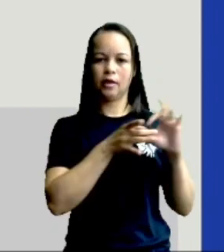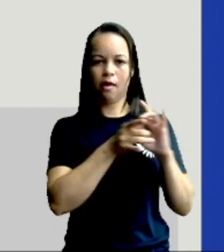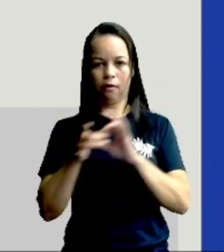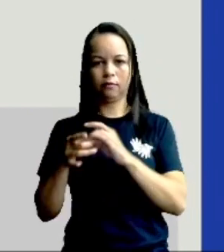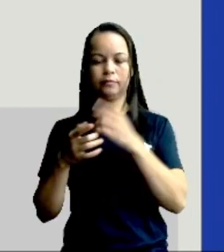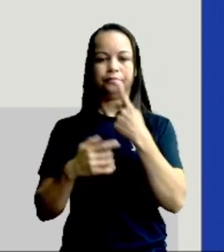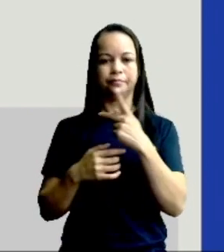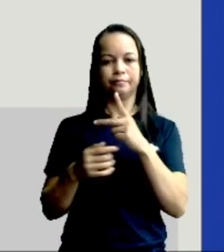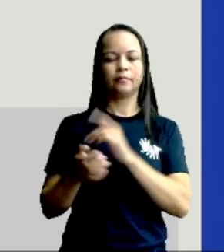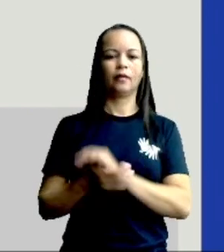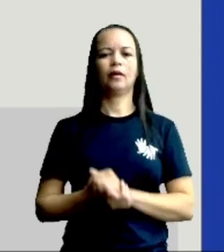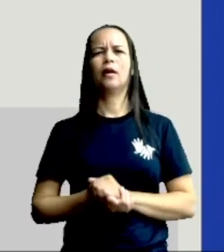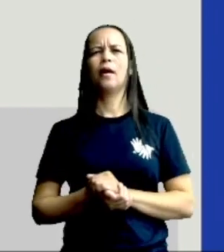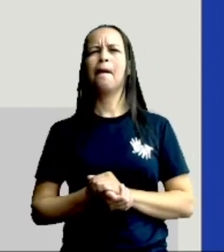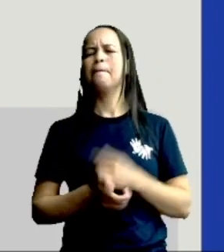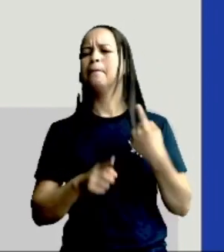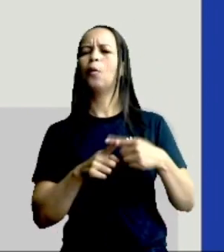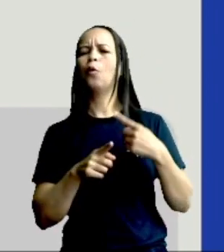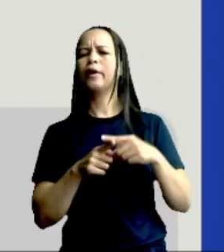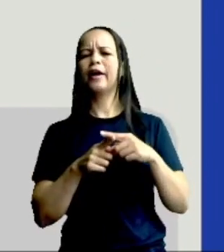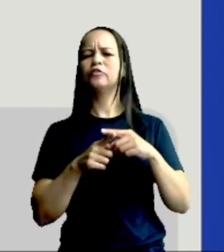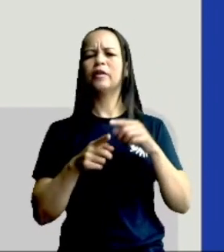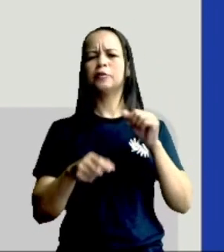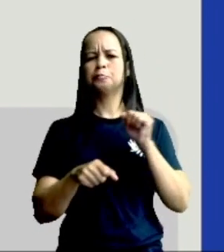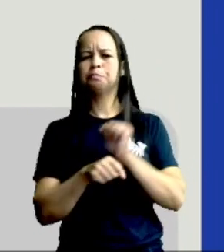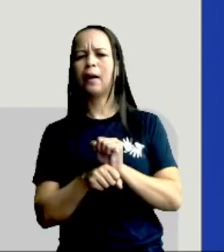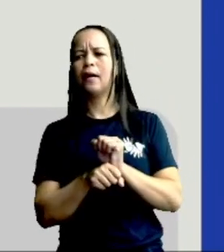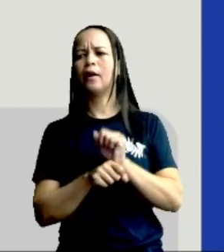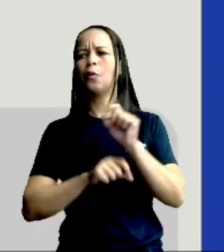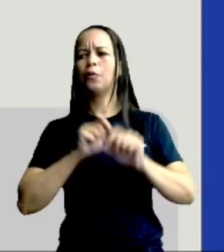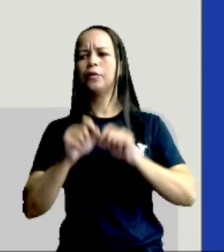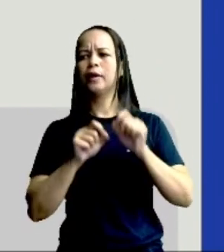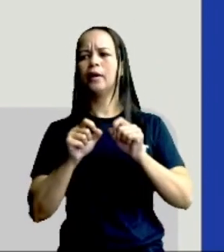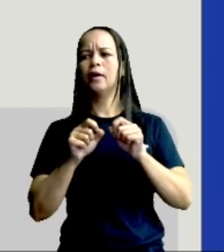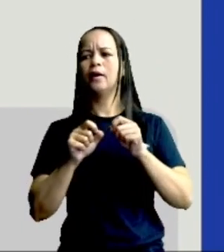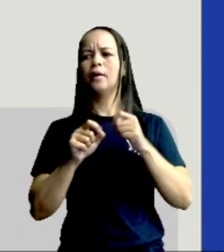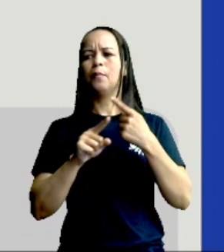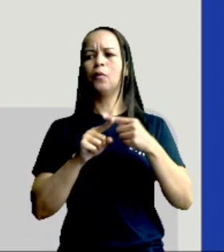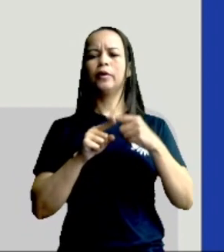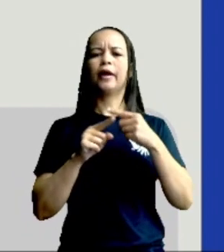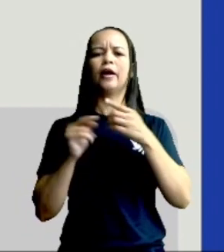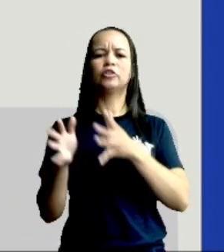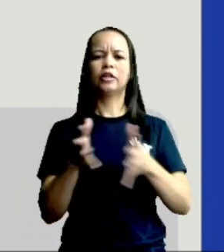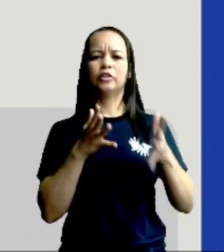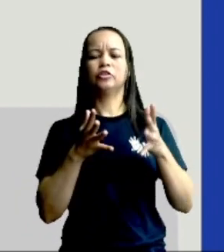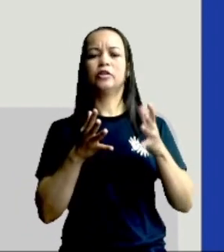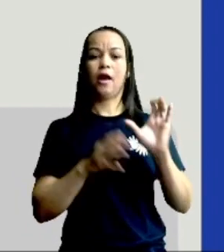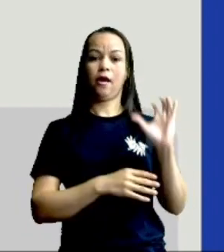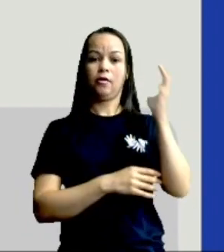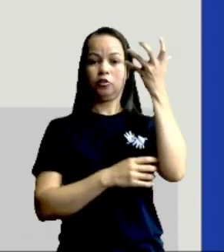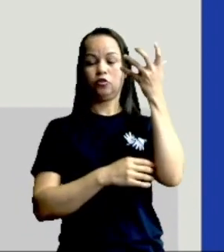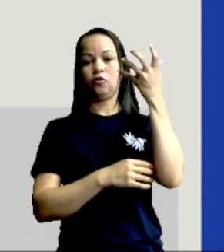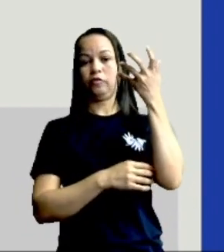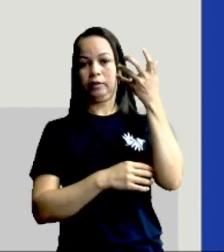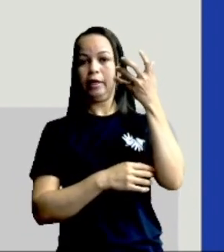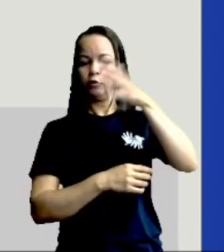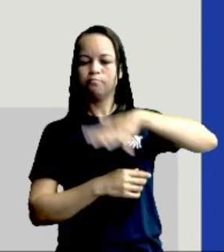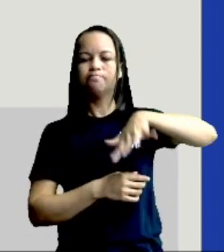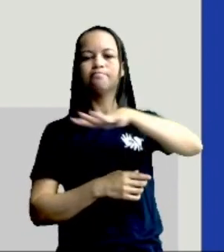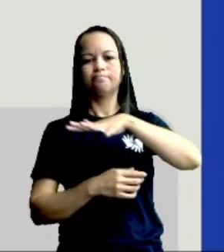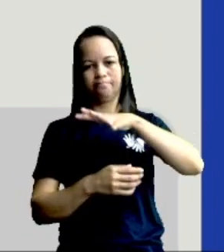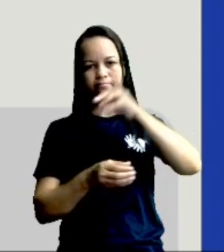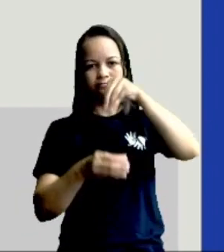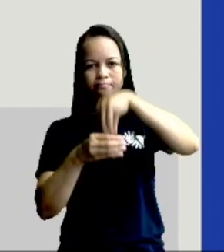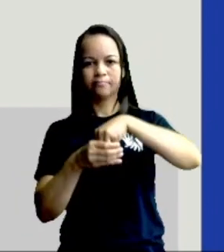Mas porque às vezes a gente limita? Porque às vezes o problema só quer que a gente resolva dentro de um espaço, tá?